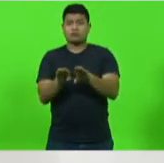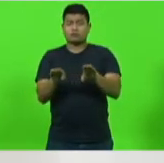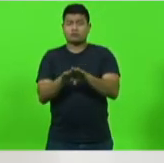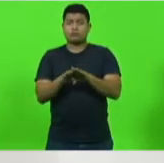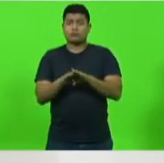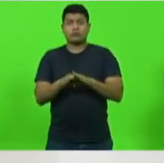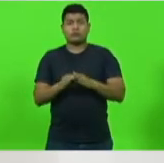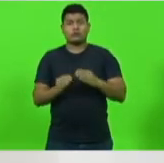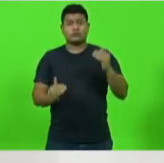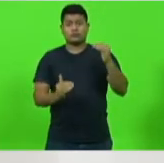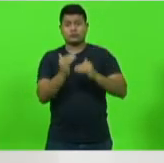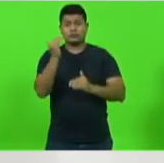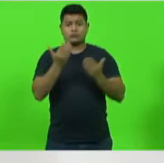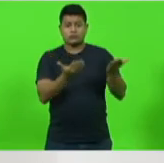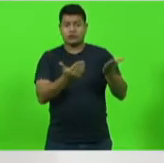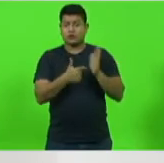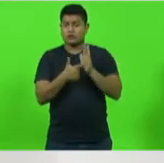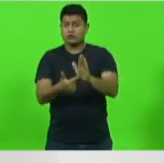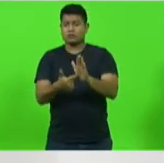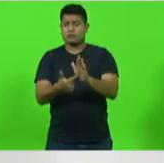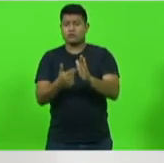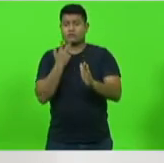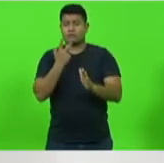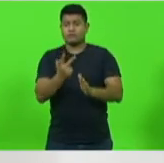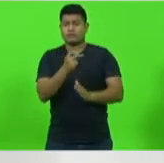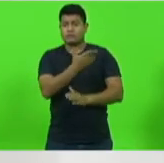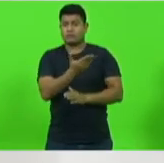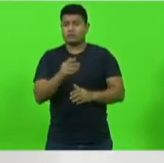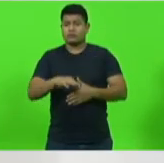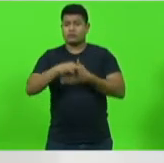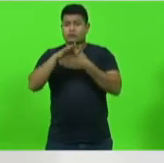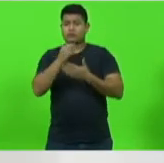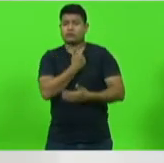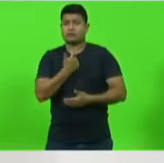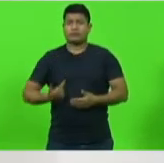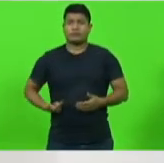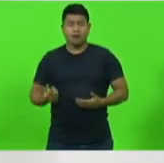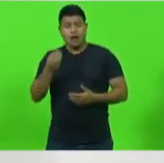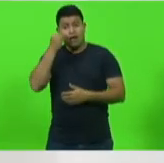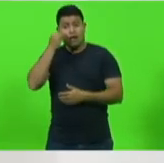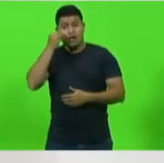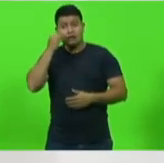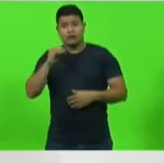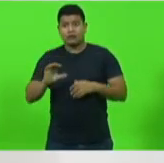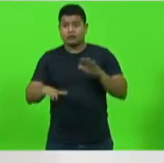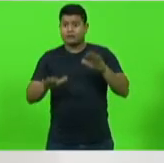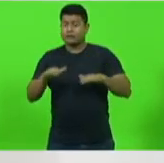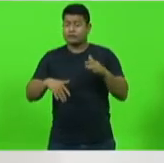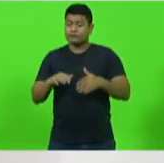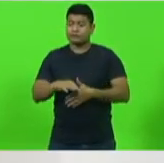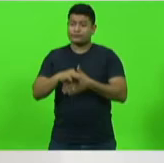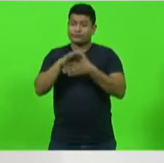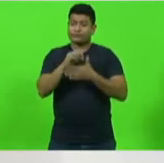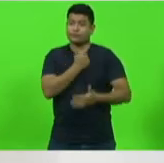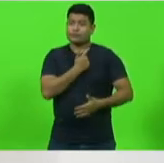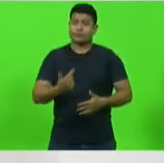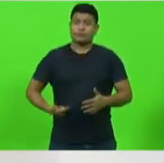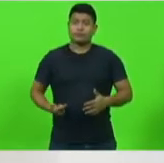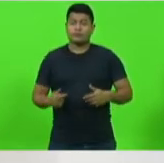apresentado pelo líder do governo, em que ele tentou, e eu entendo, ser líder de governo, às vezes você tem que